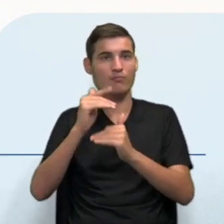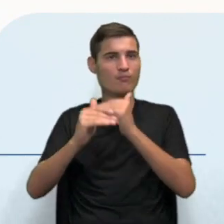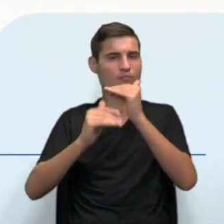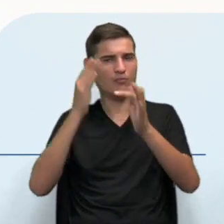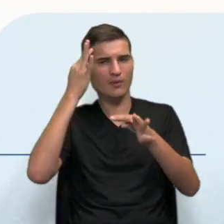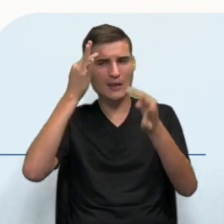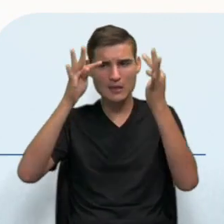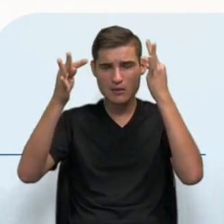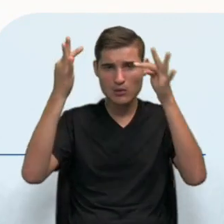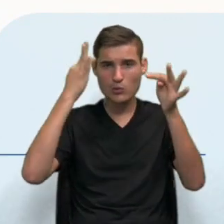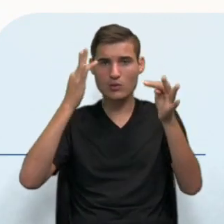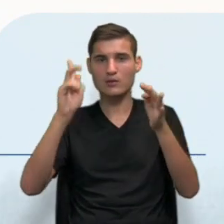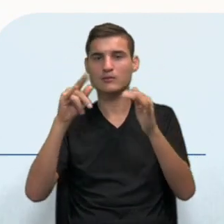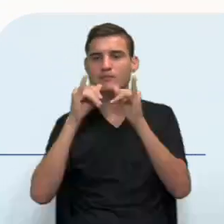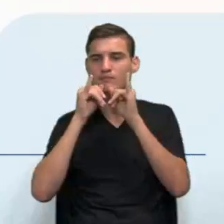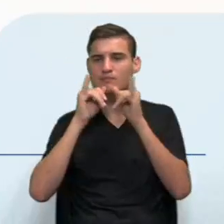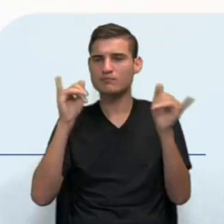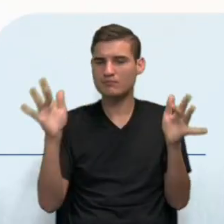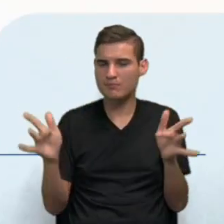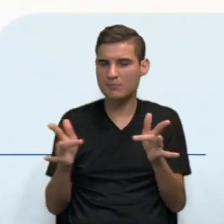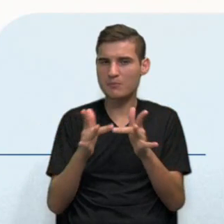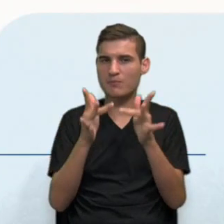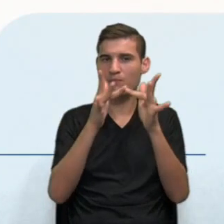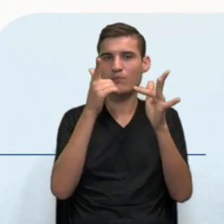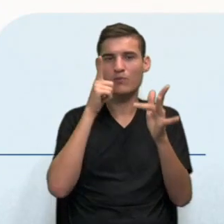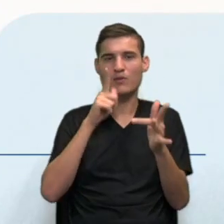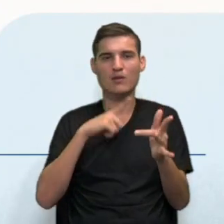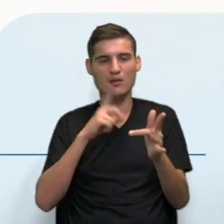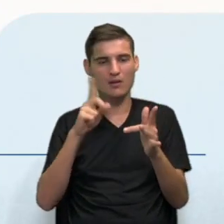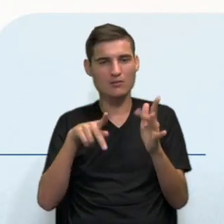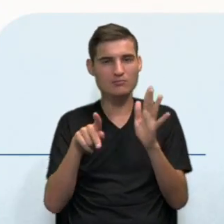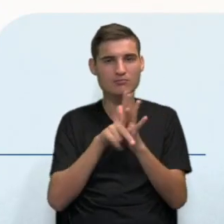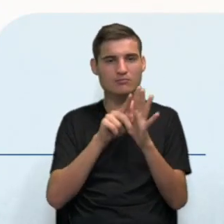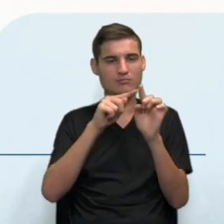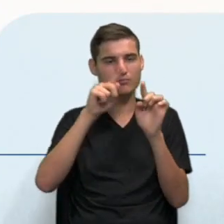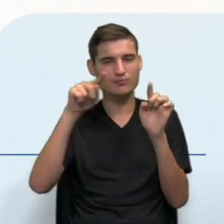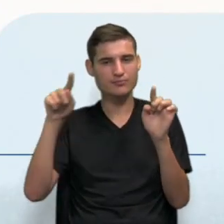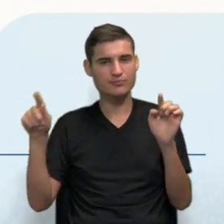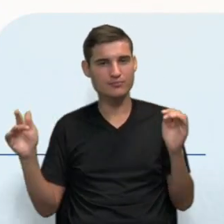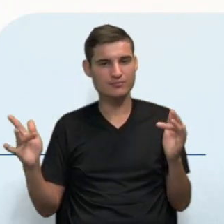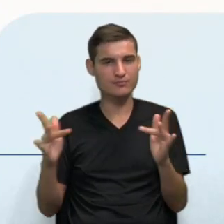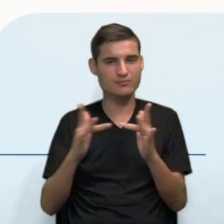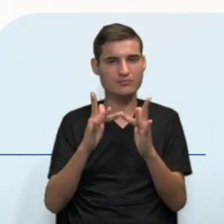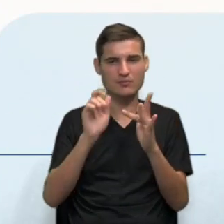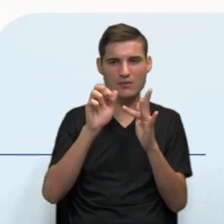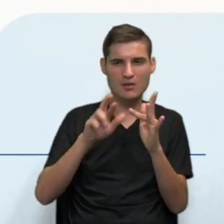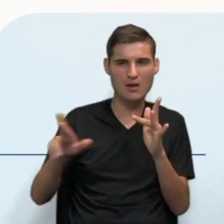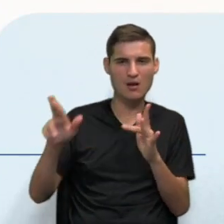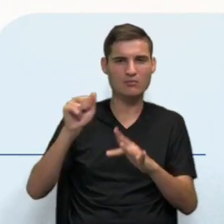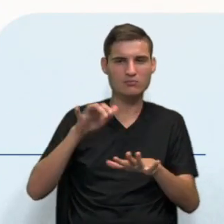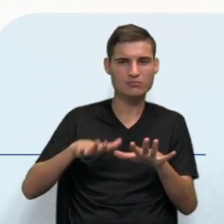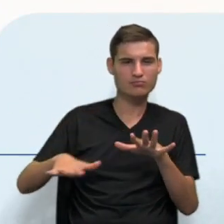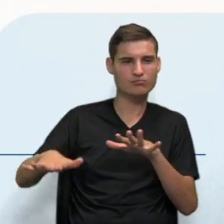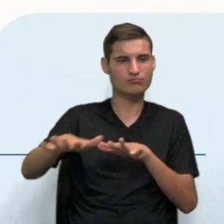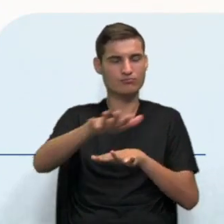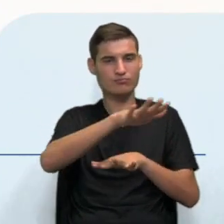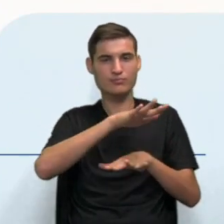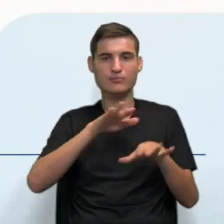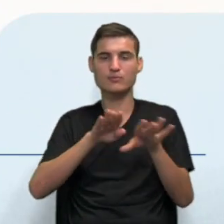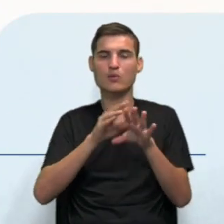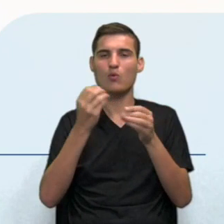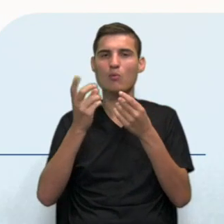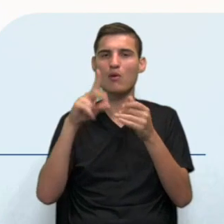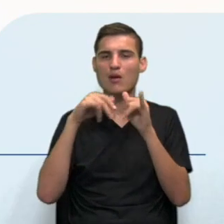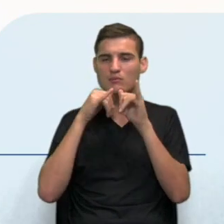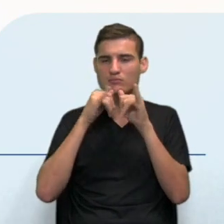teorias eletromagnéticas que conseguiam relacionar como as ondas estão sendo transmitidas no espaço, como que é o campo eletromagnético